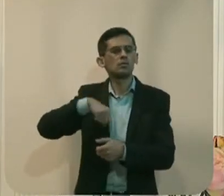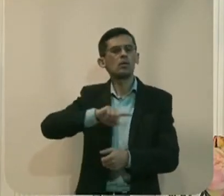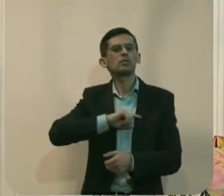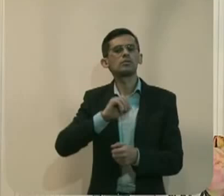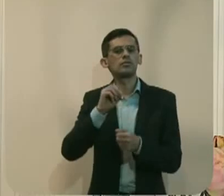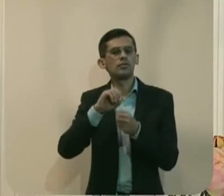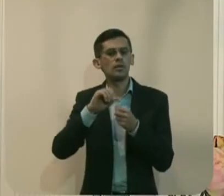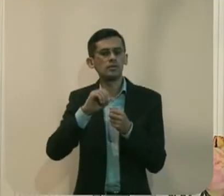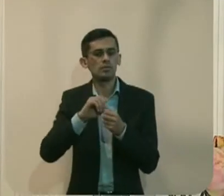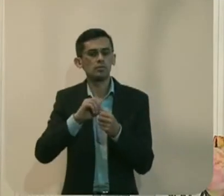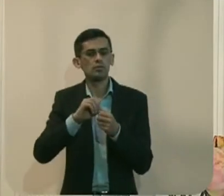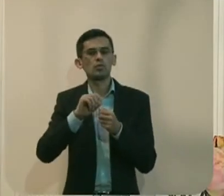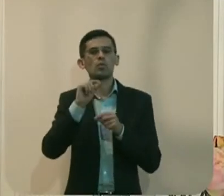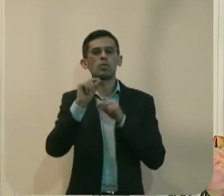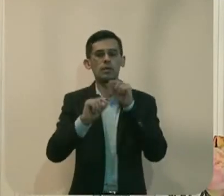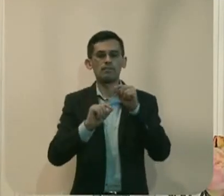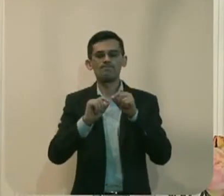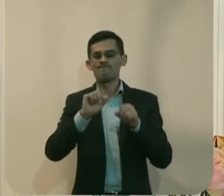faz uma poda,